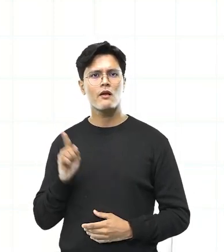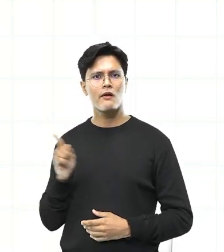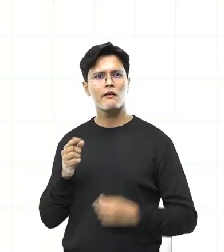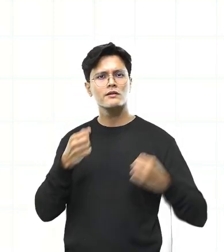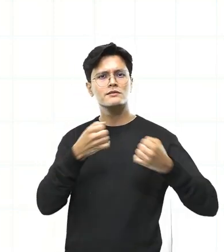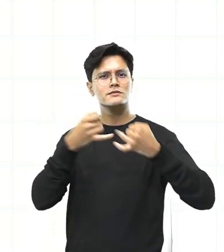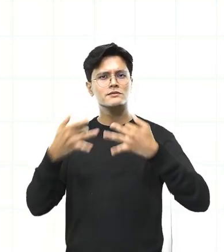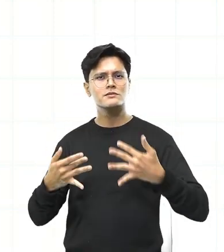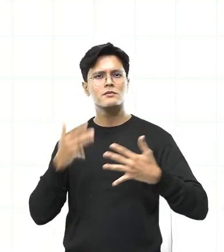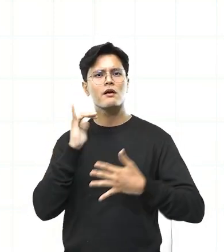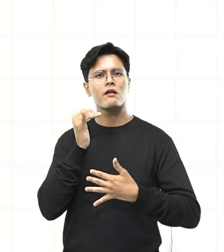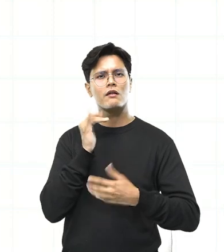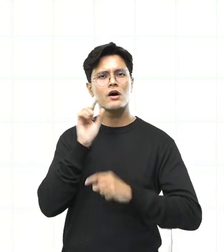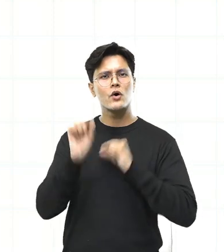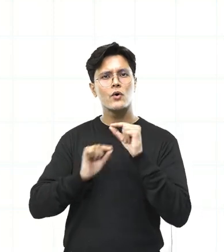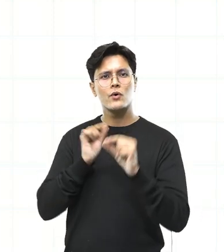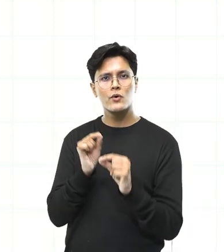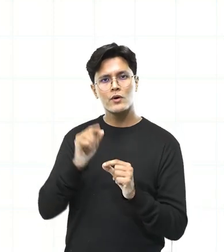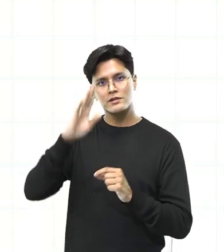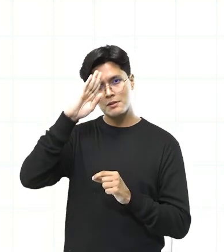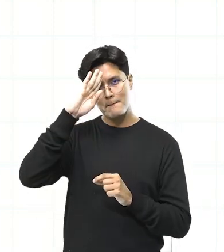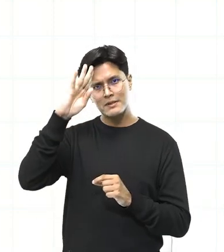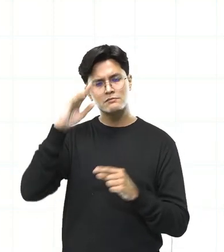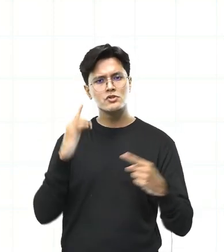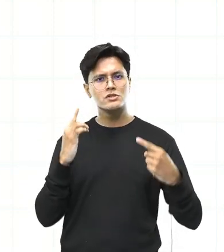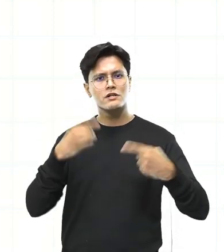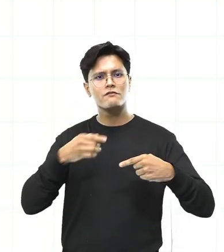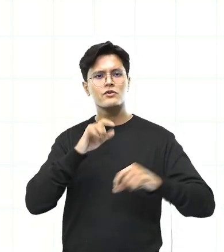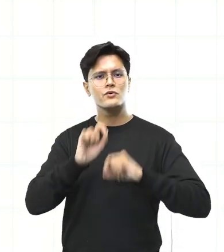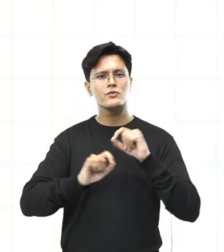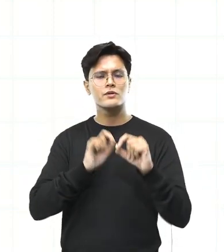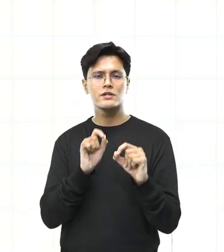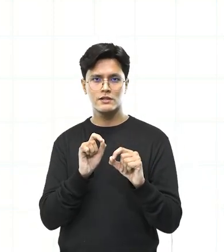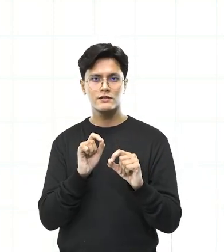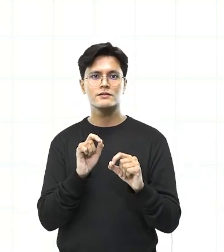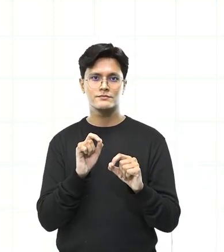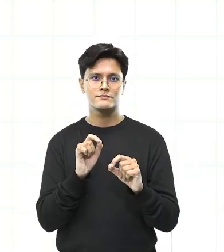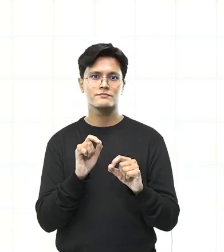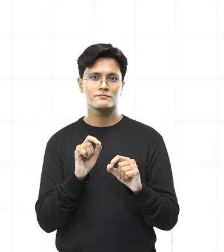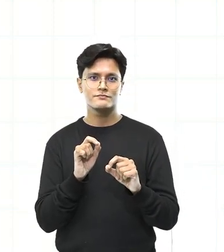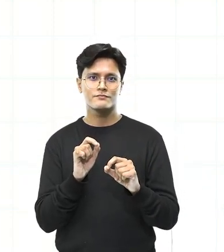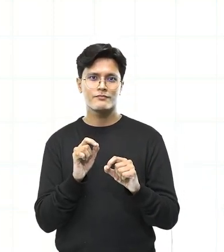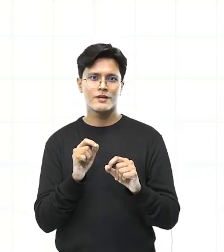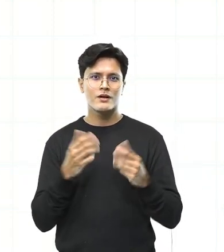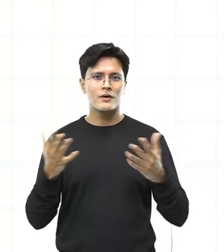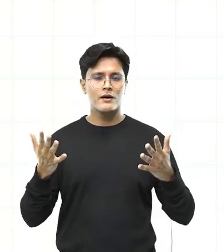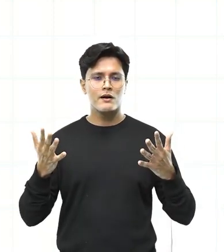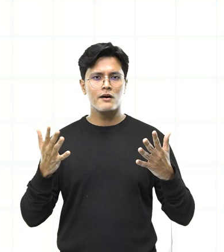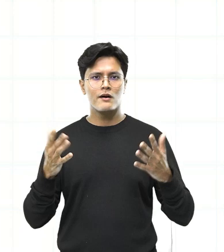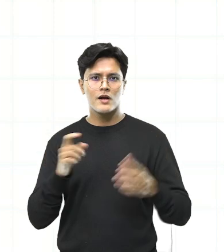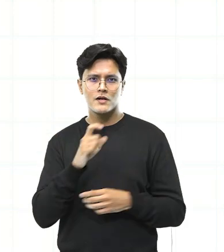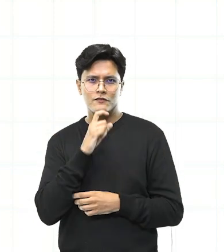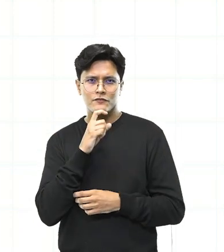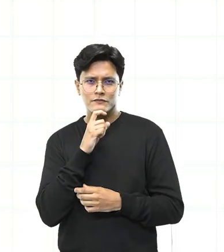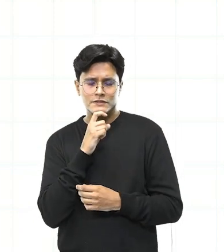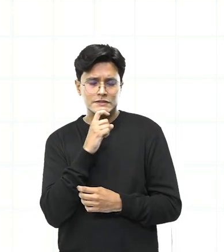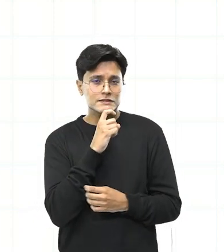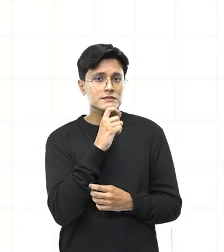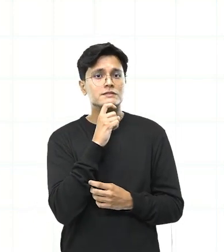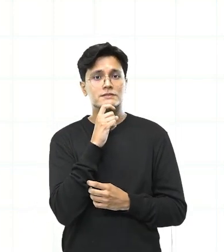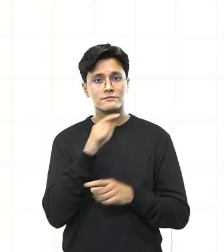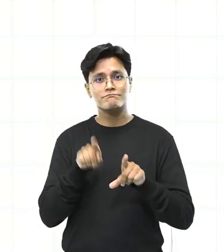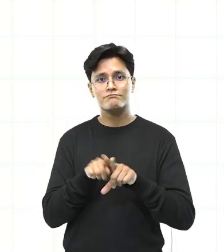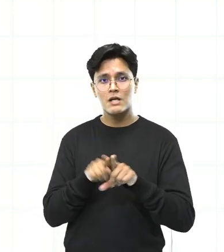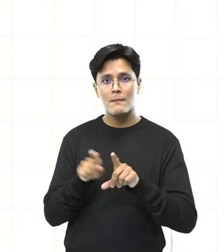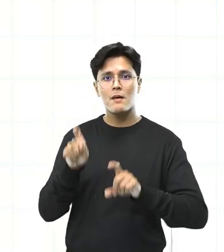Ele conta que os principais desafios eram manter-se aquecido e carregar o